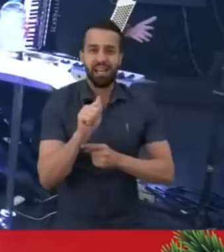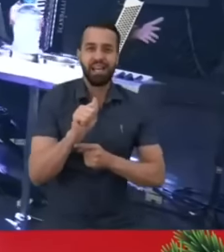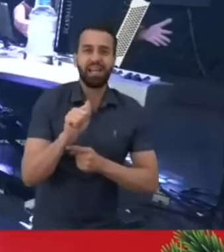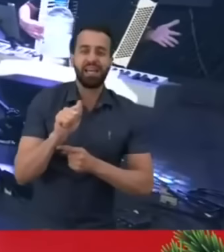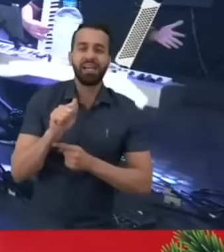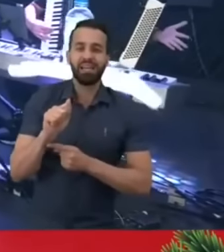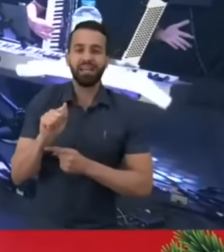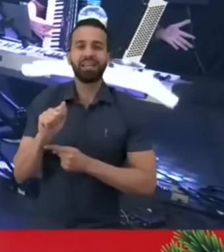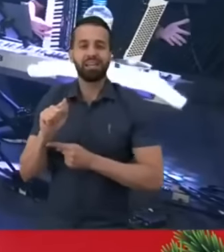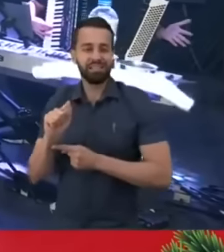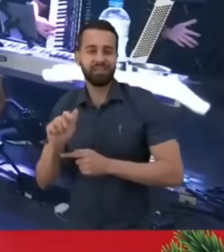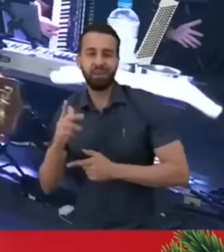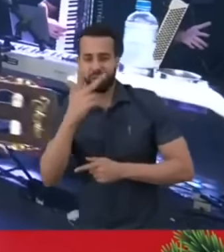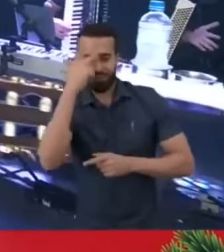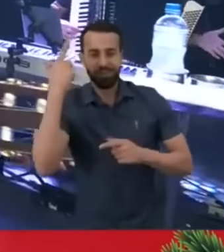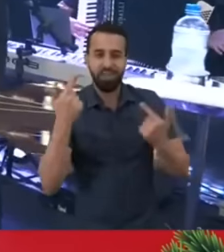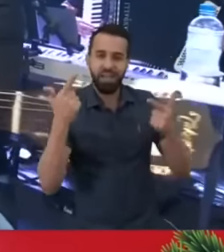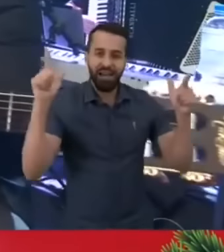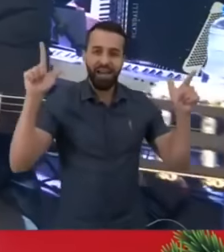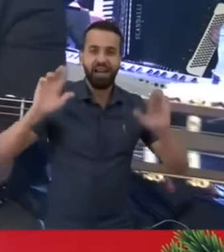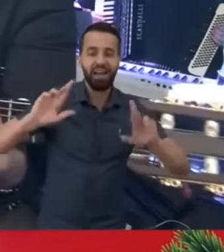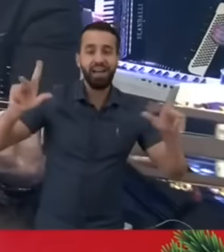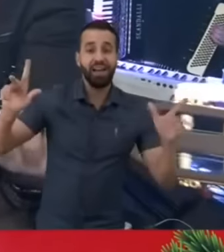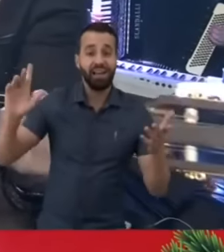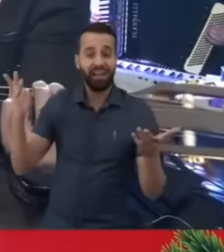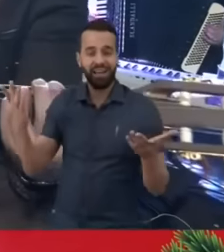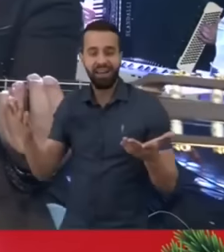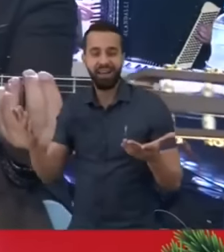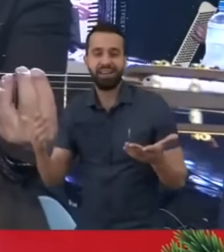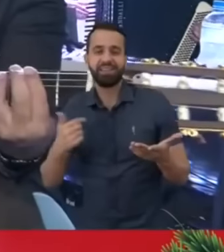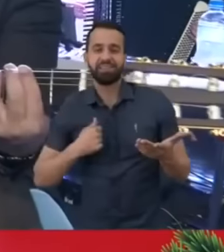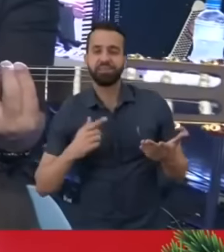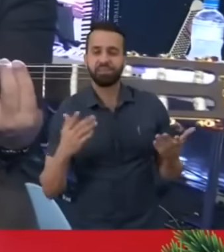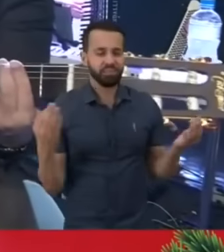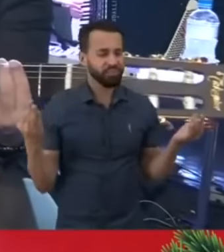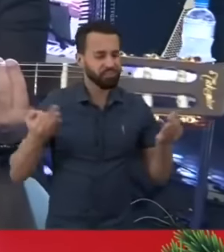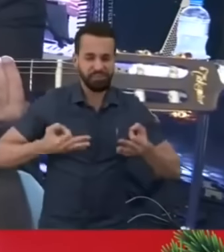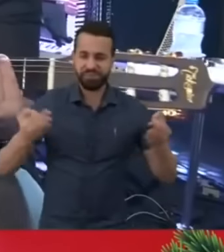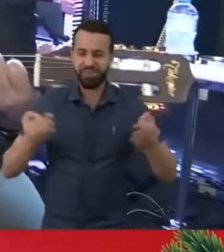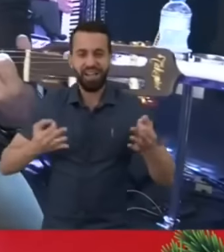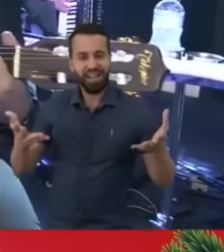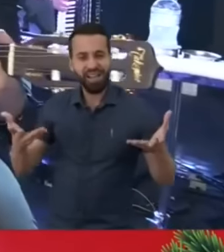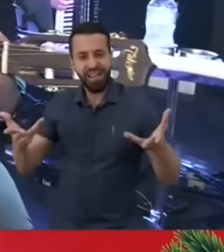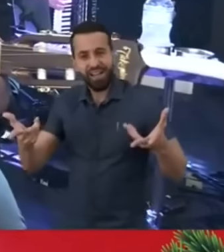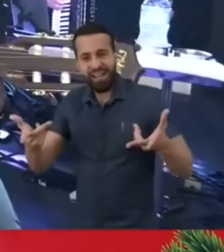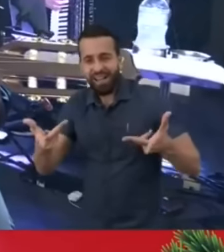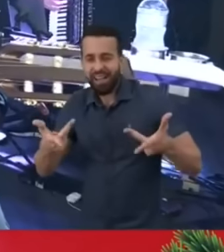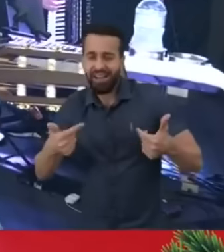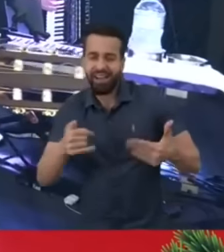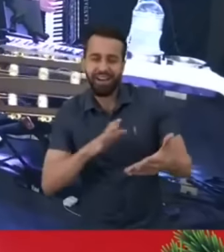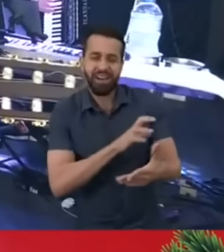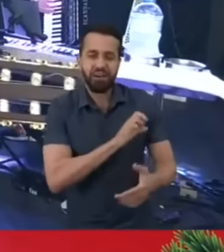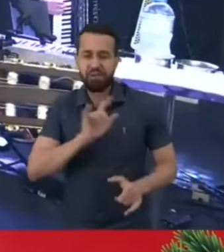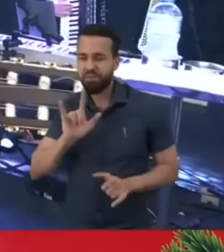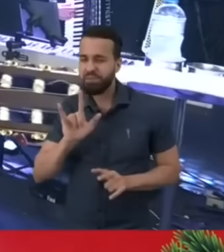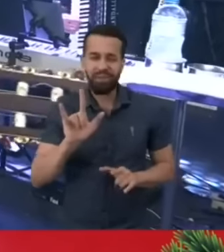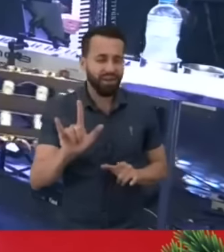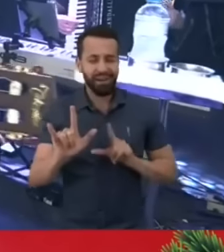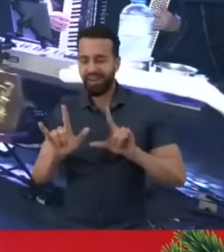você. É isso aí. Um alto astral. Te amar é um bem que